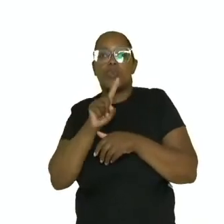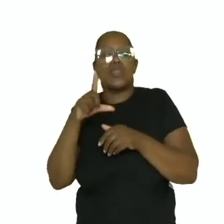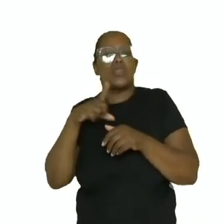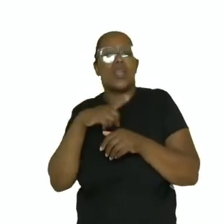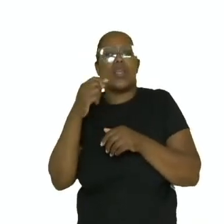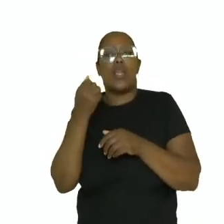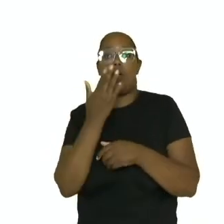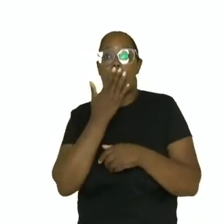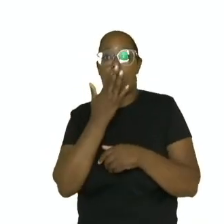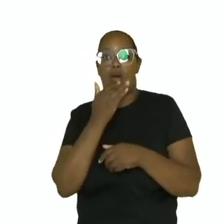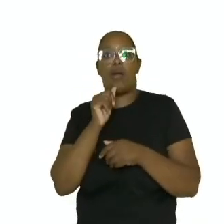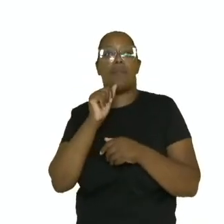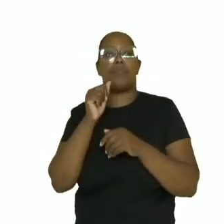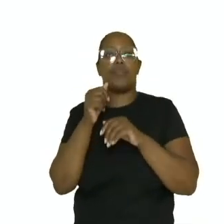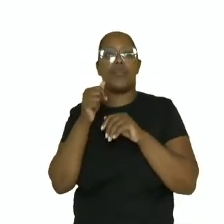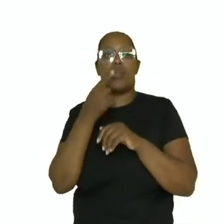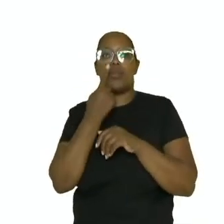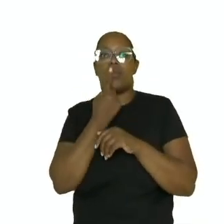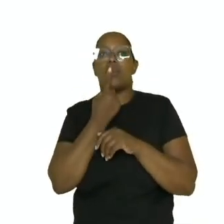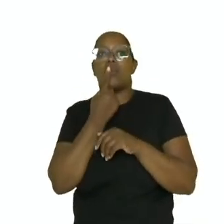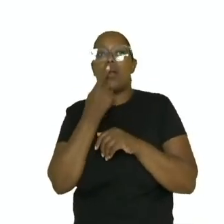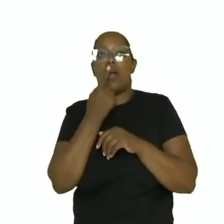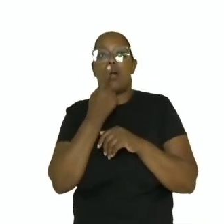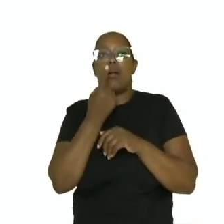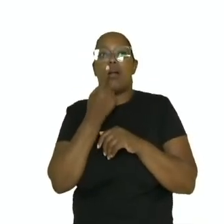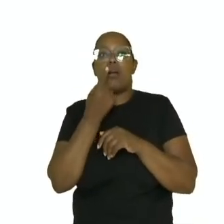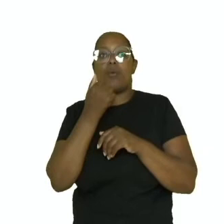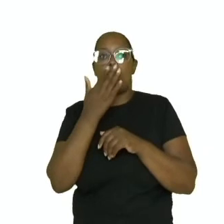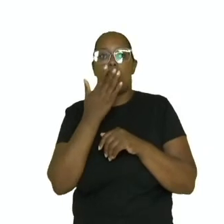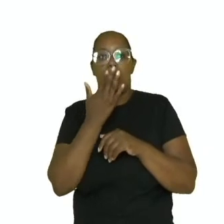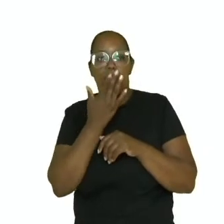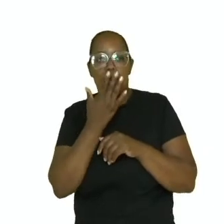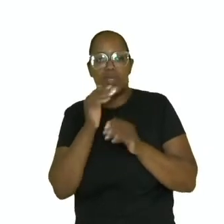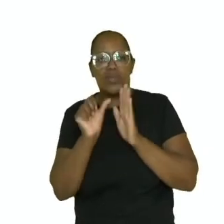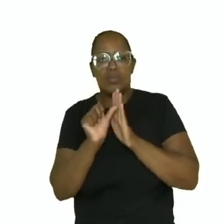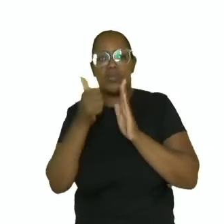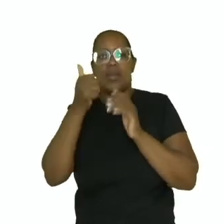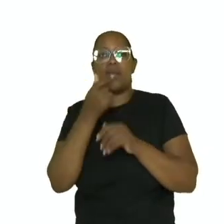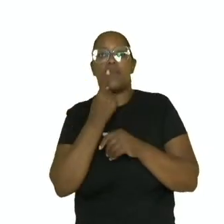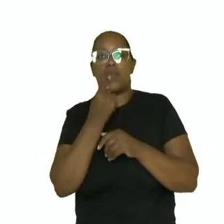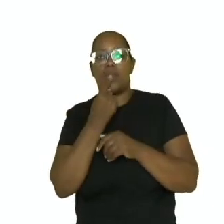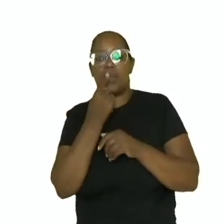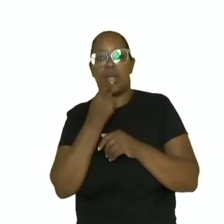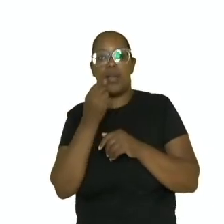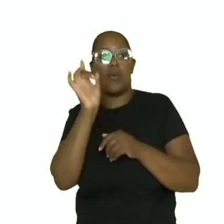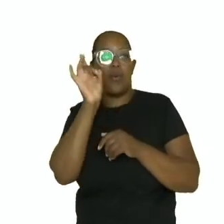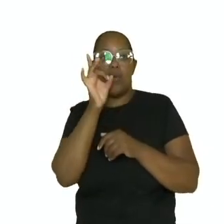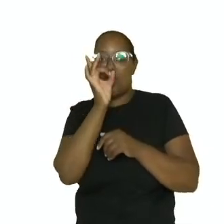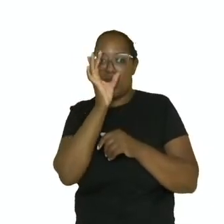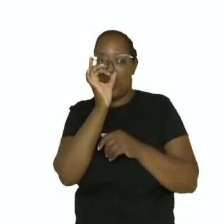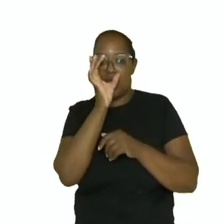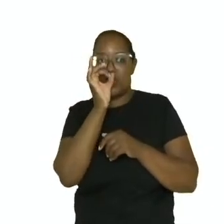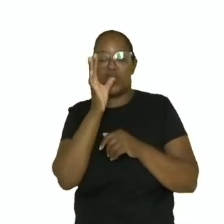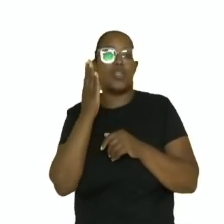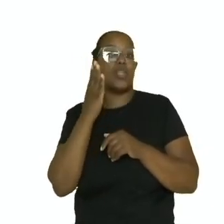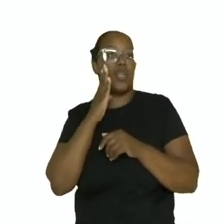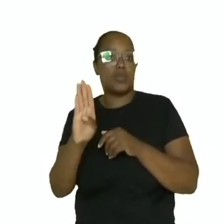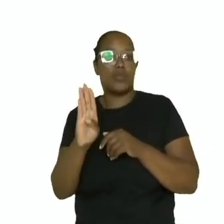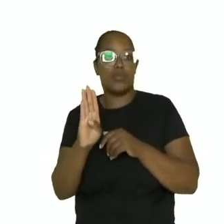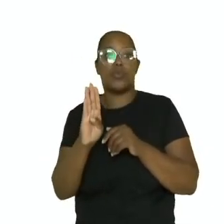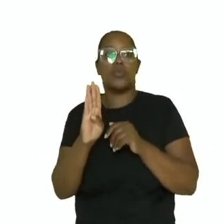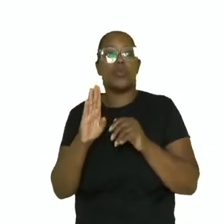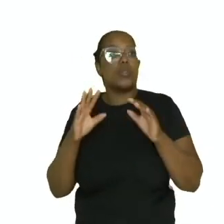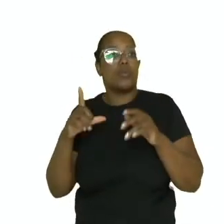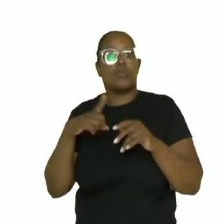É o sistema RGB, Red, Green e Blue. A combinação destas três cores gera o branco e a ausência da